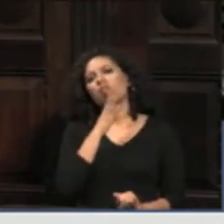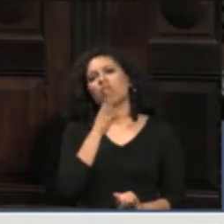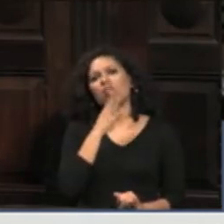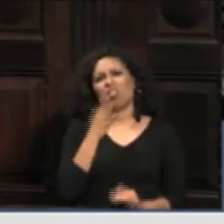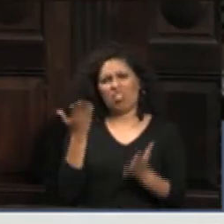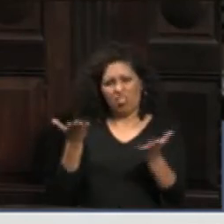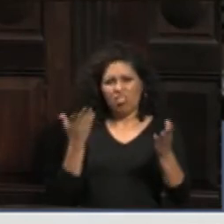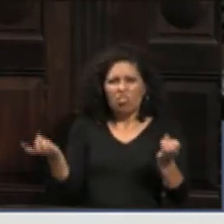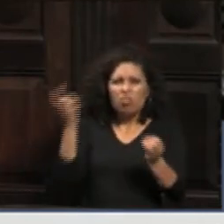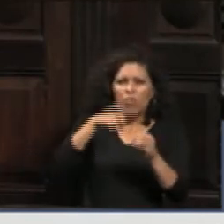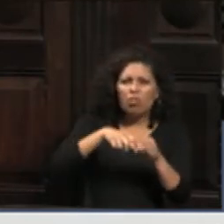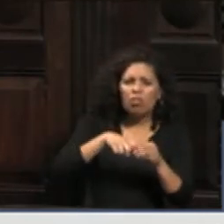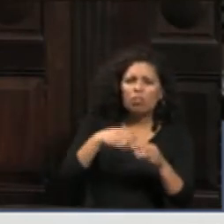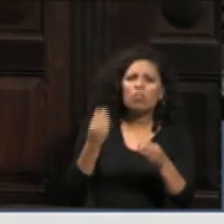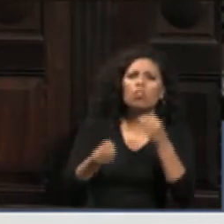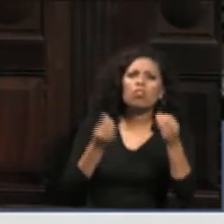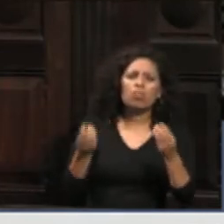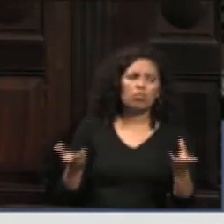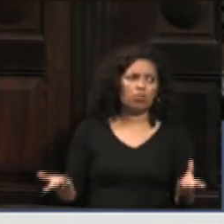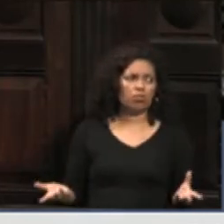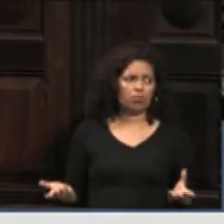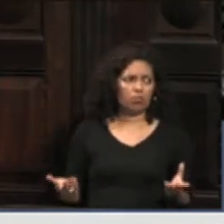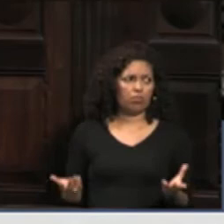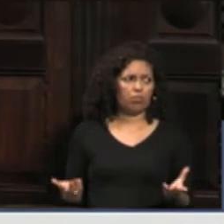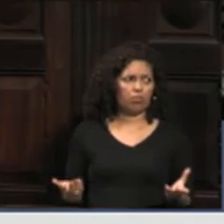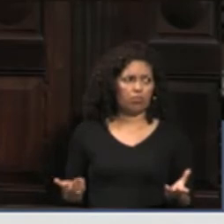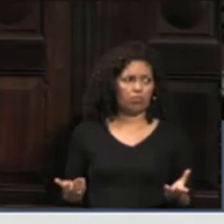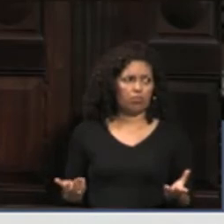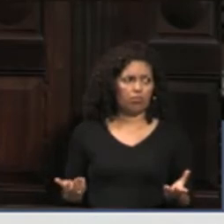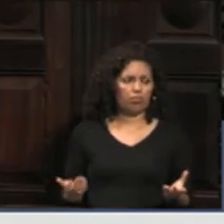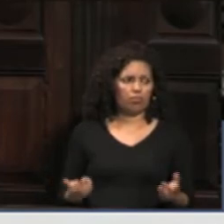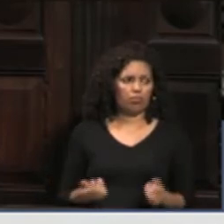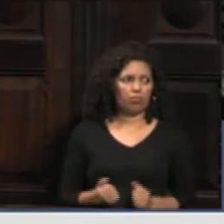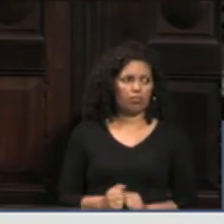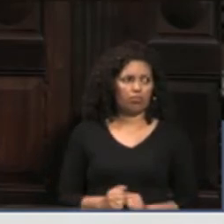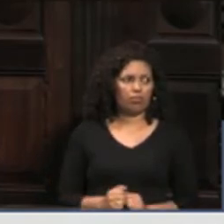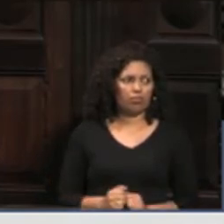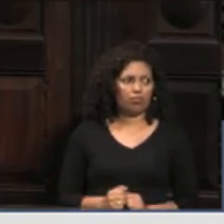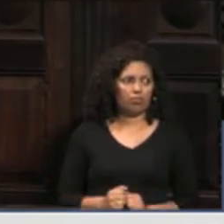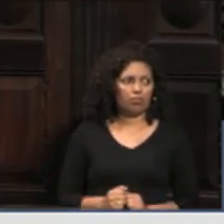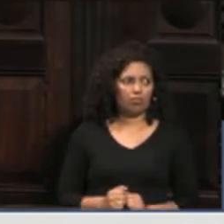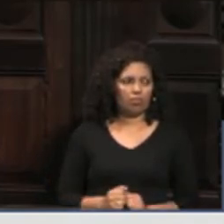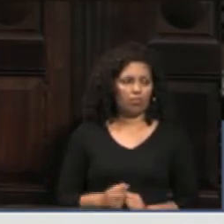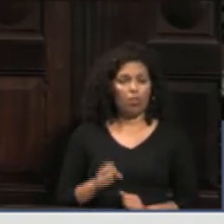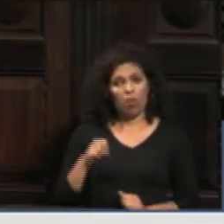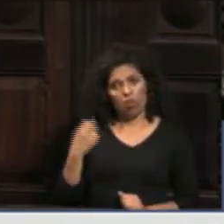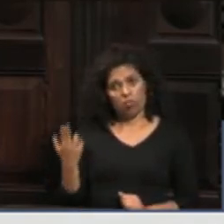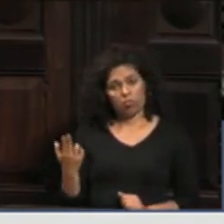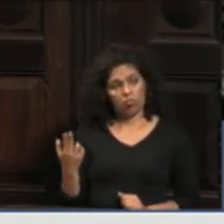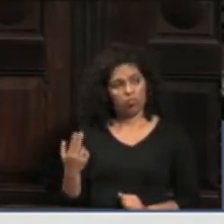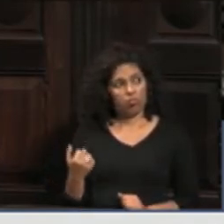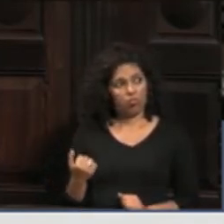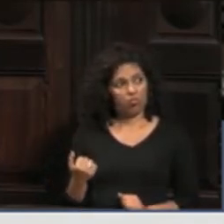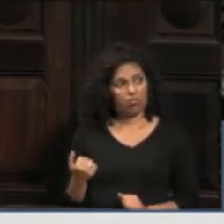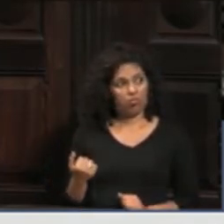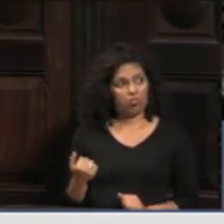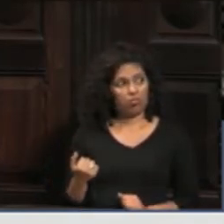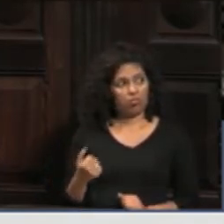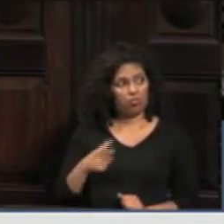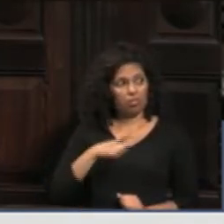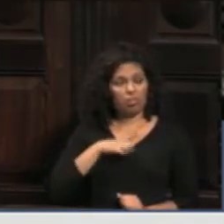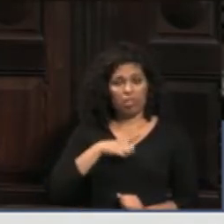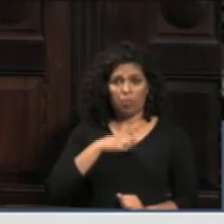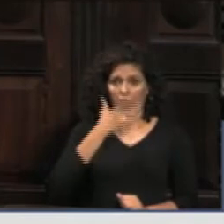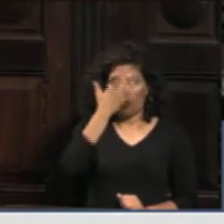isso? Querer dizer que isto não aconteceu? Ou então, ainda há aqueles